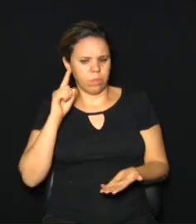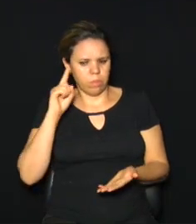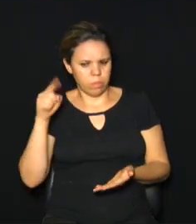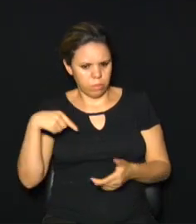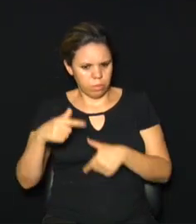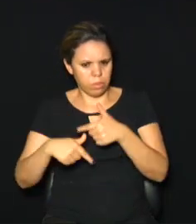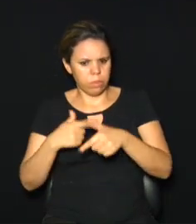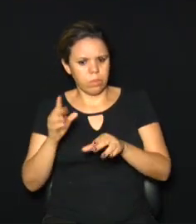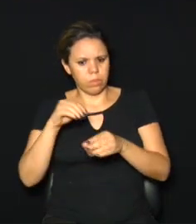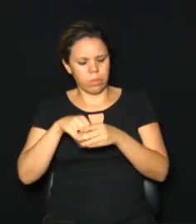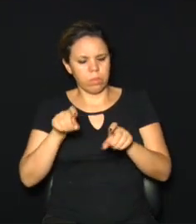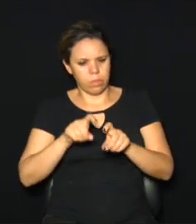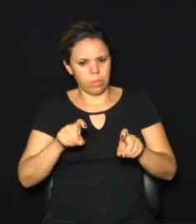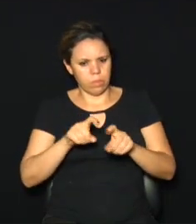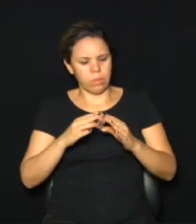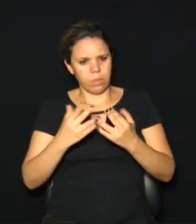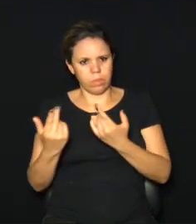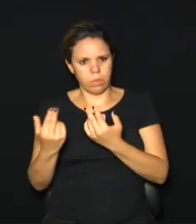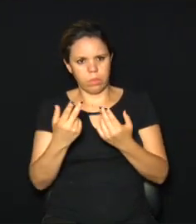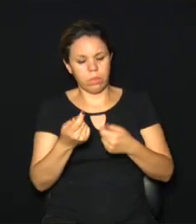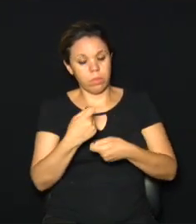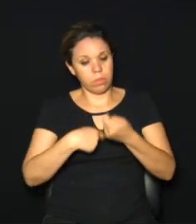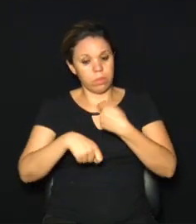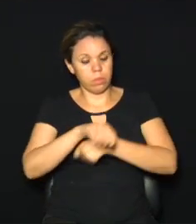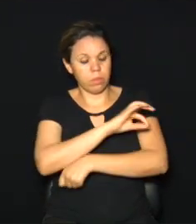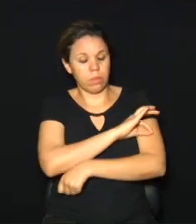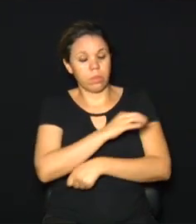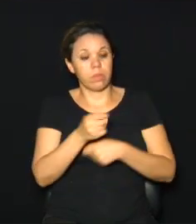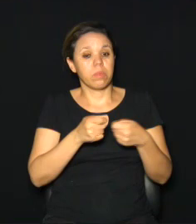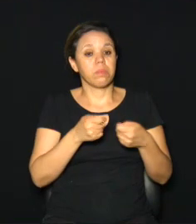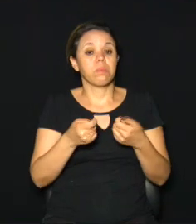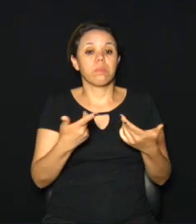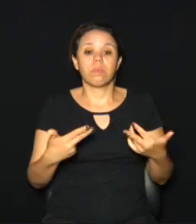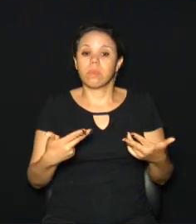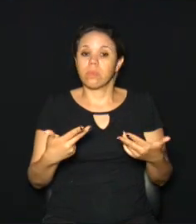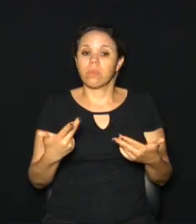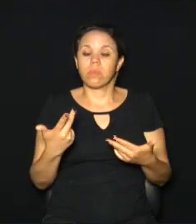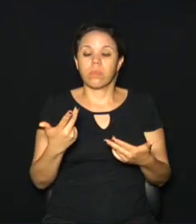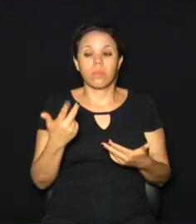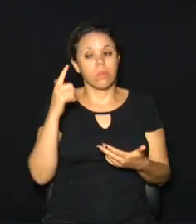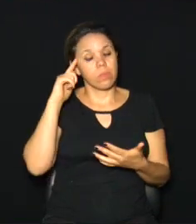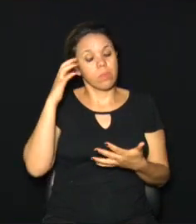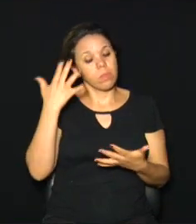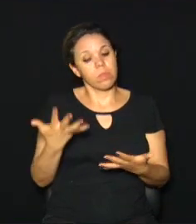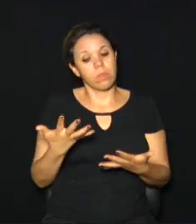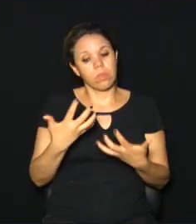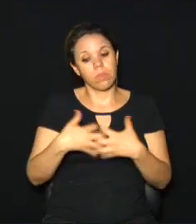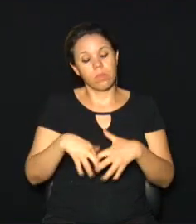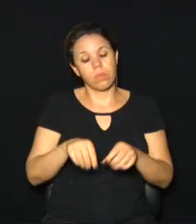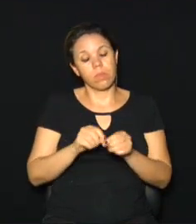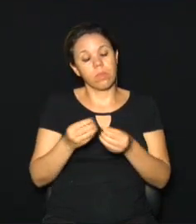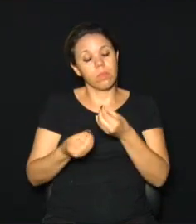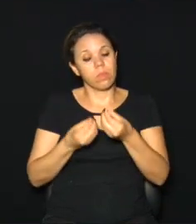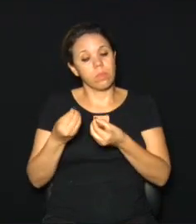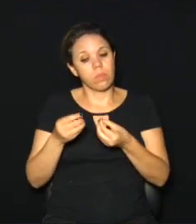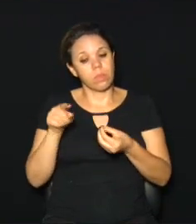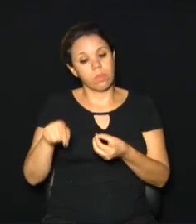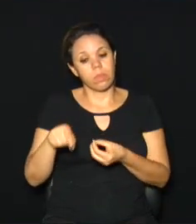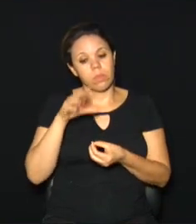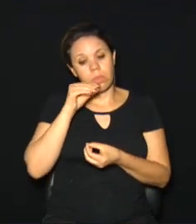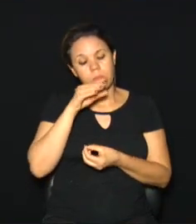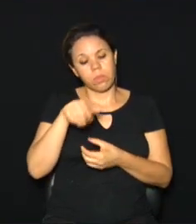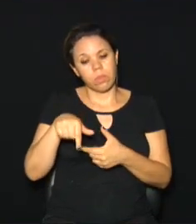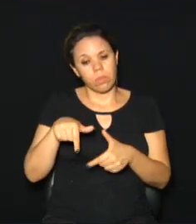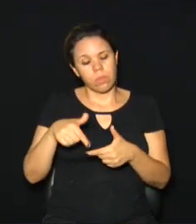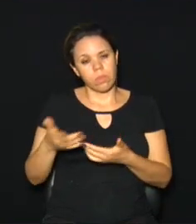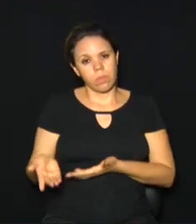dias trabalhados, né? Como a administração vai lidar com isso é uma outra história. Tem que pensar, de repente, esse trabalhador da educação ele